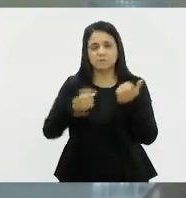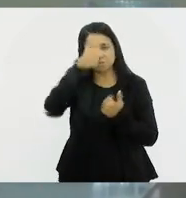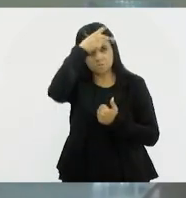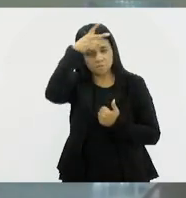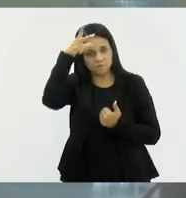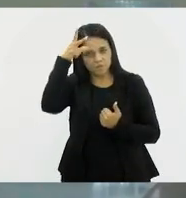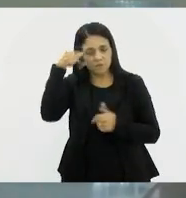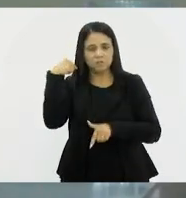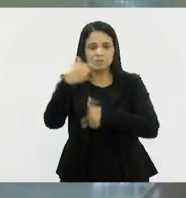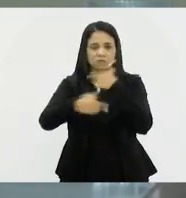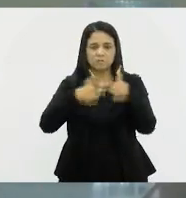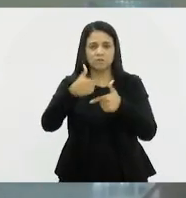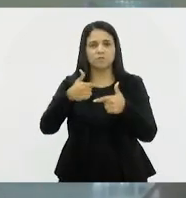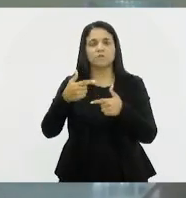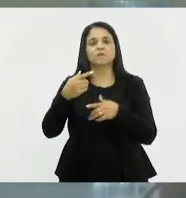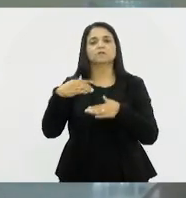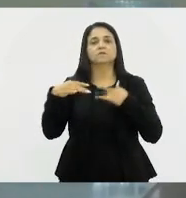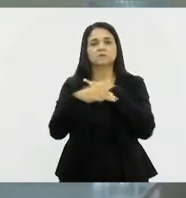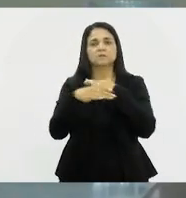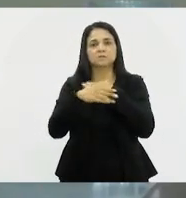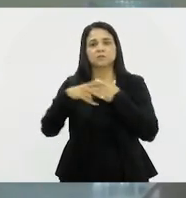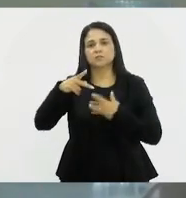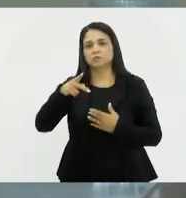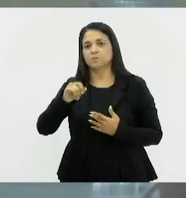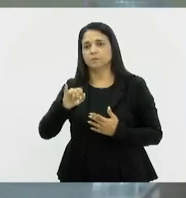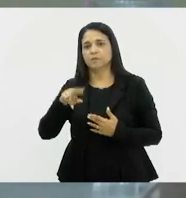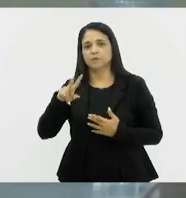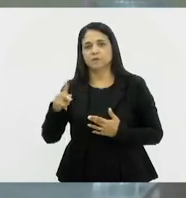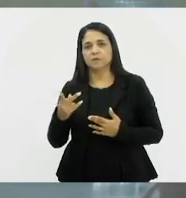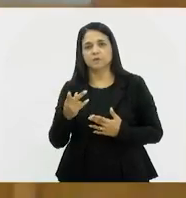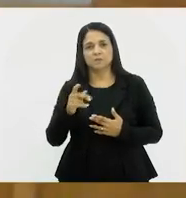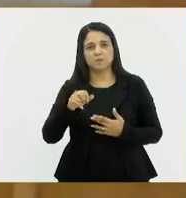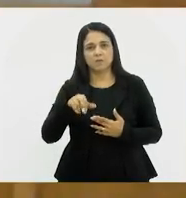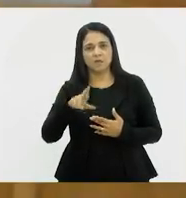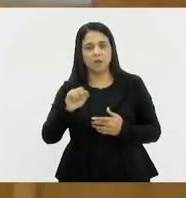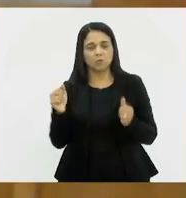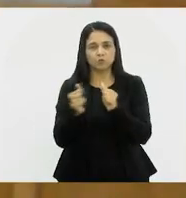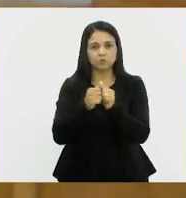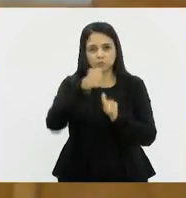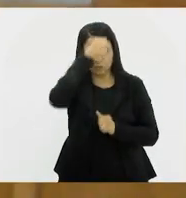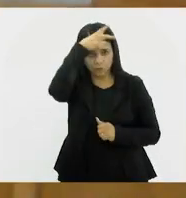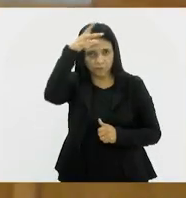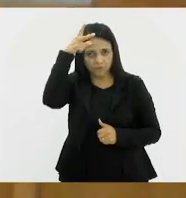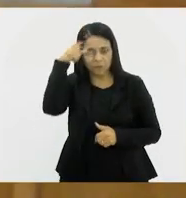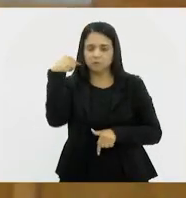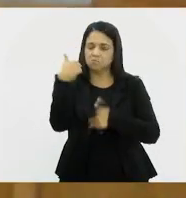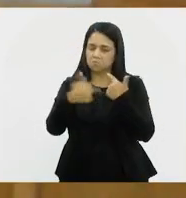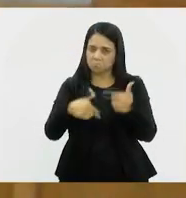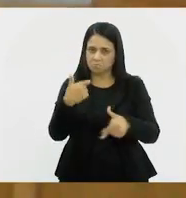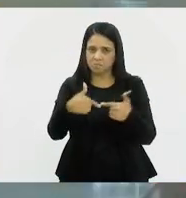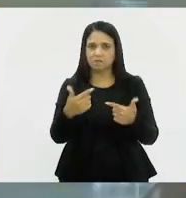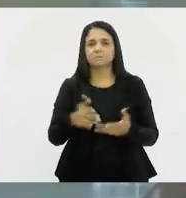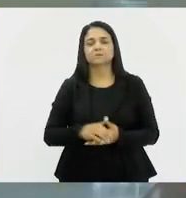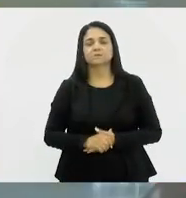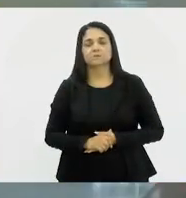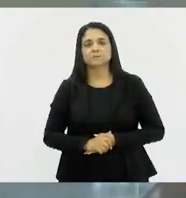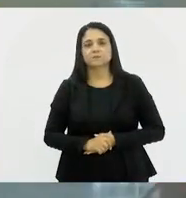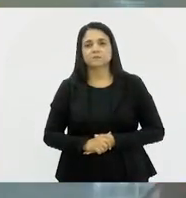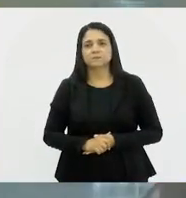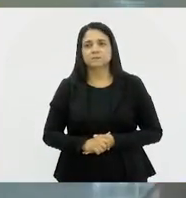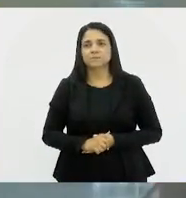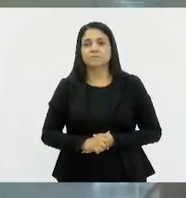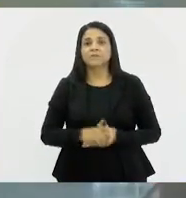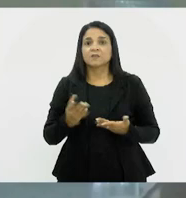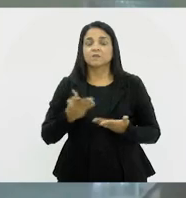na cidade de Pinheiral, junto com o prefeito Edinardo. Parabéns, realmente, pelo trabalho. Cumprimentar o William, aqui,